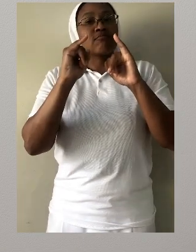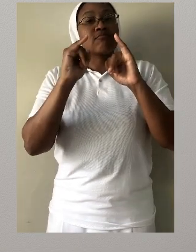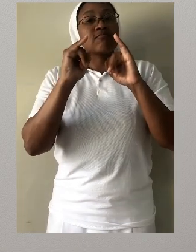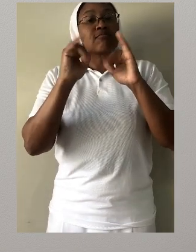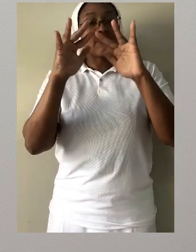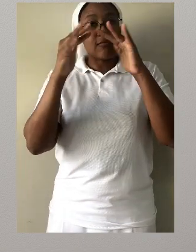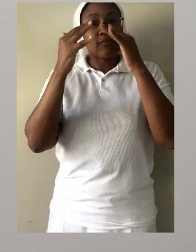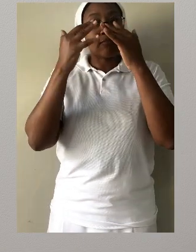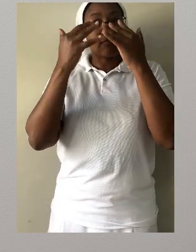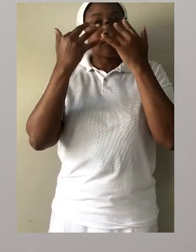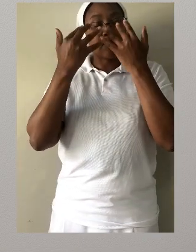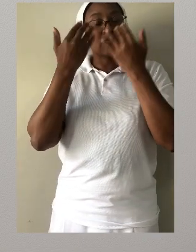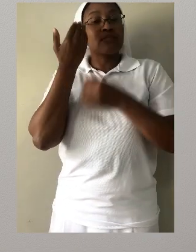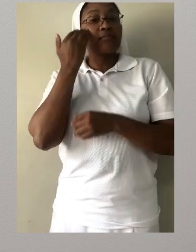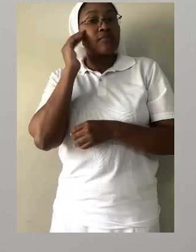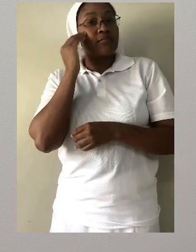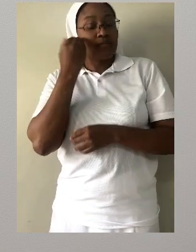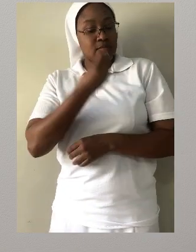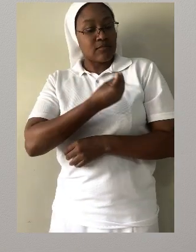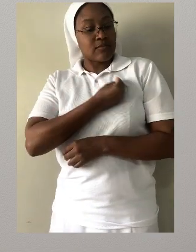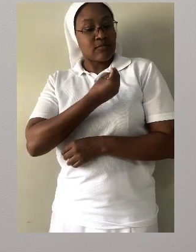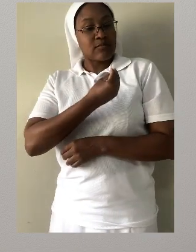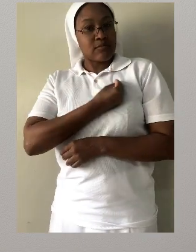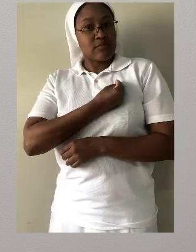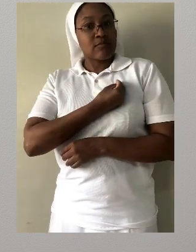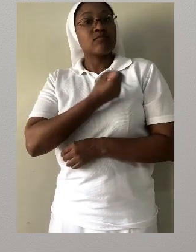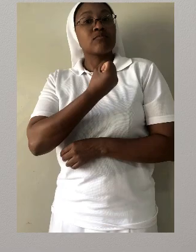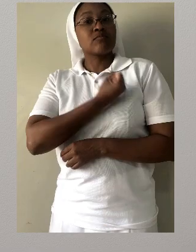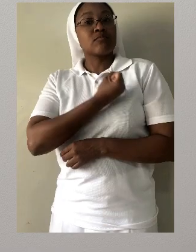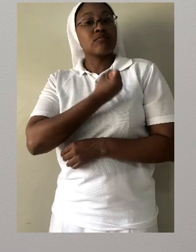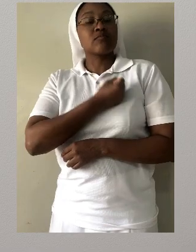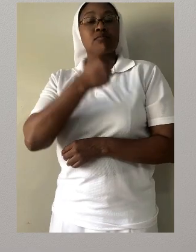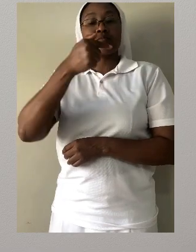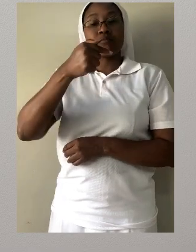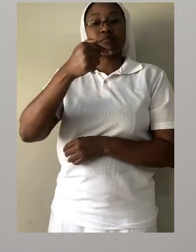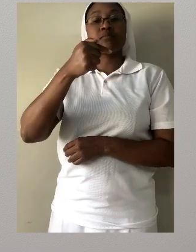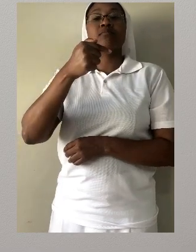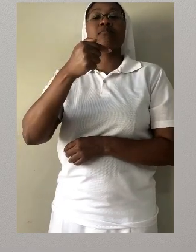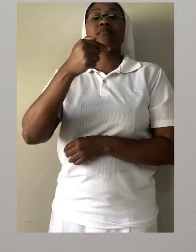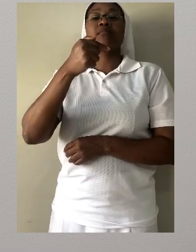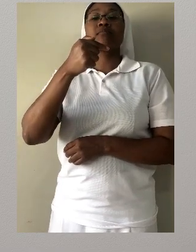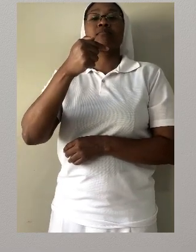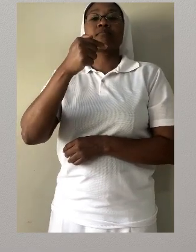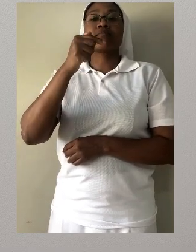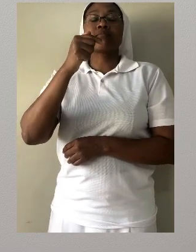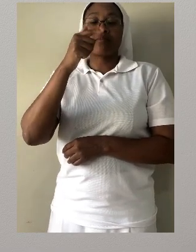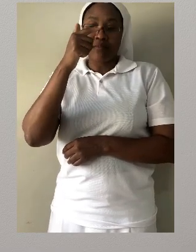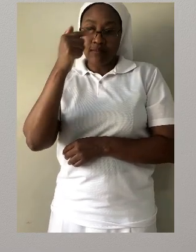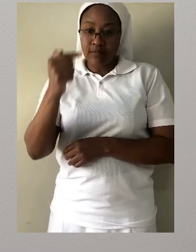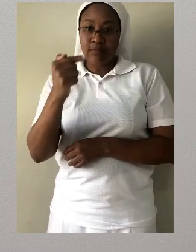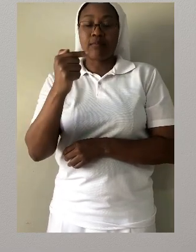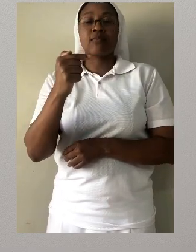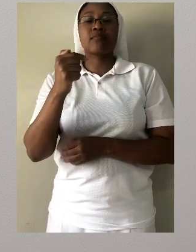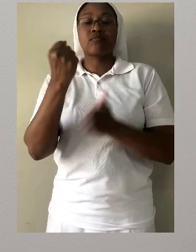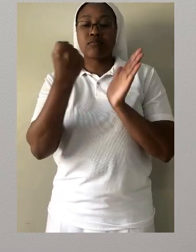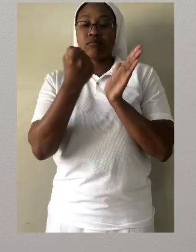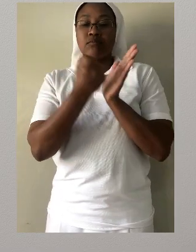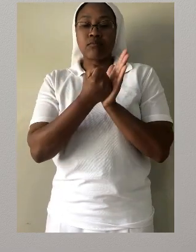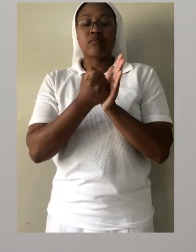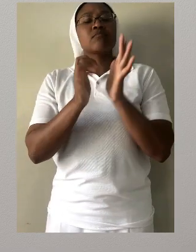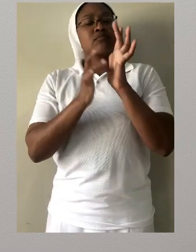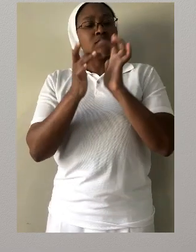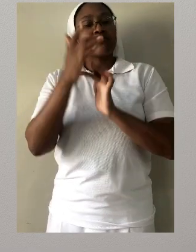Coligar, escuta, discernimento e vivência, número 77 do nosso documento.